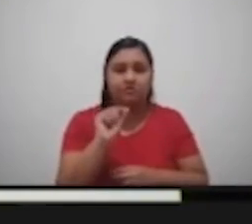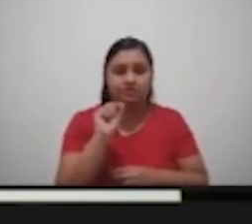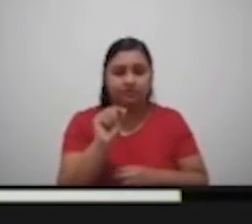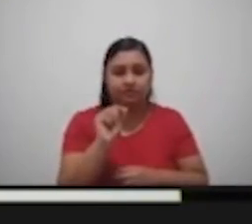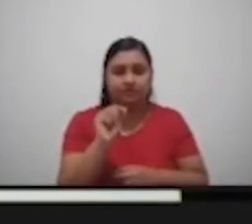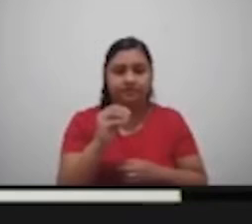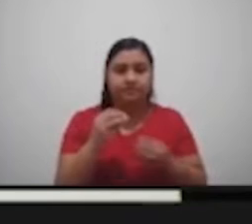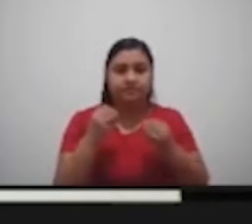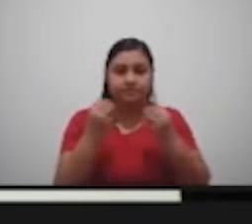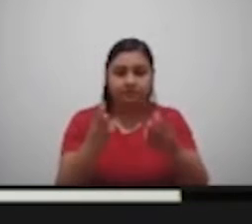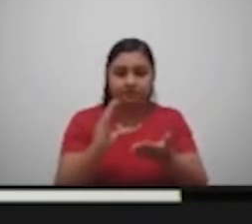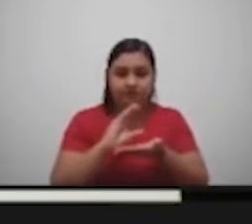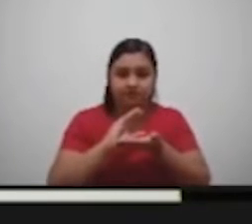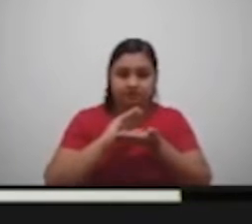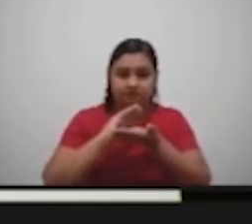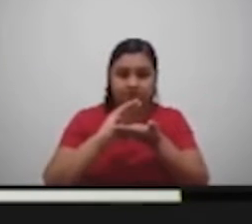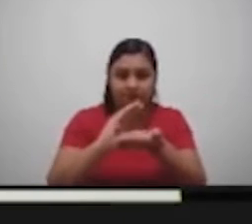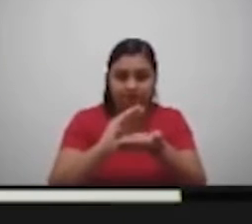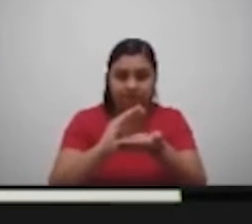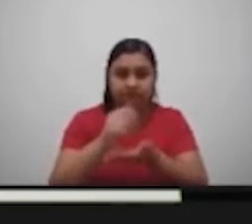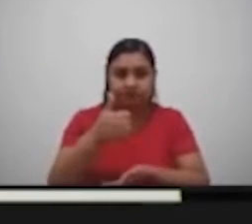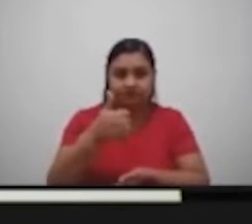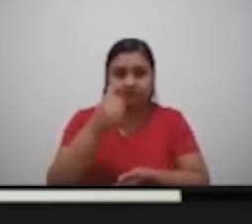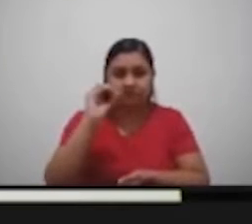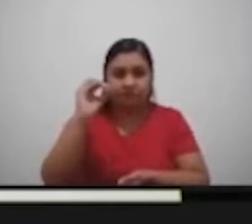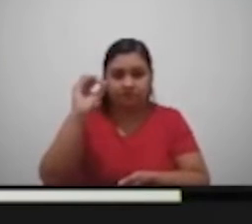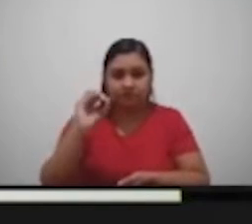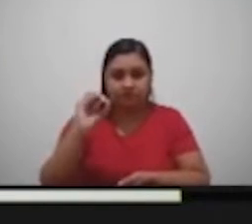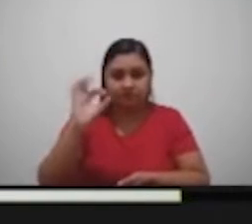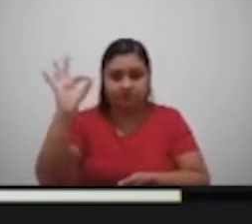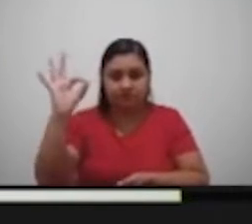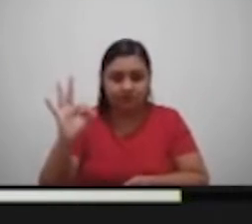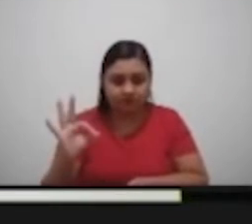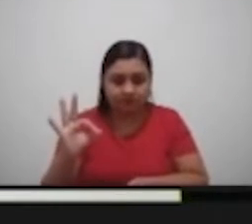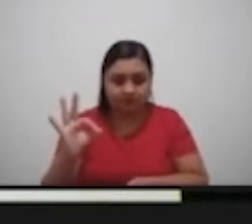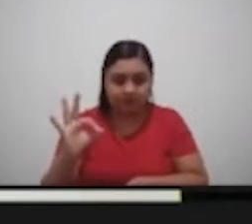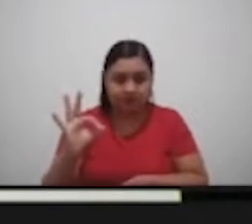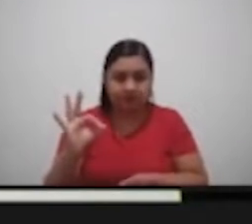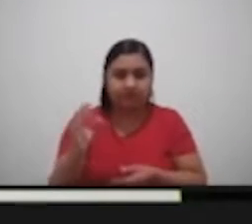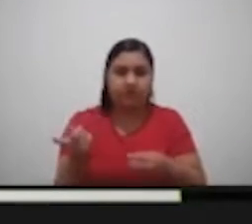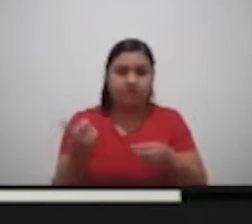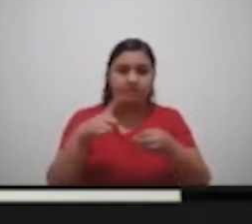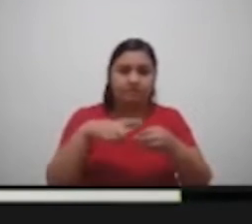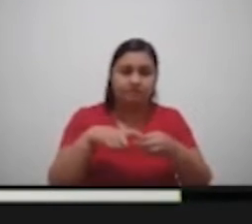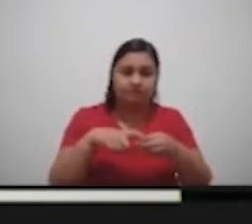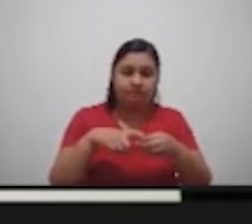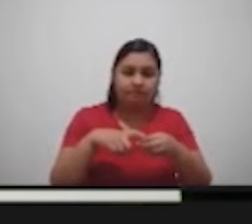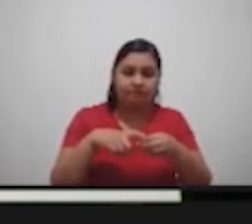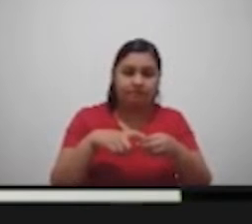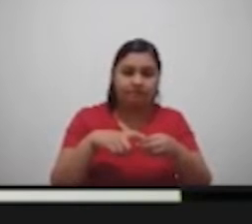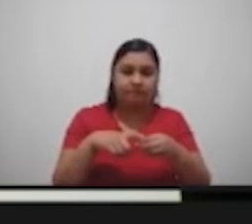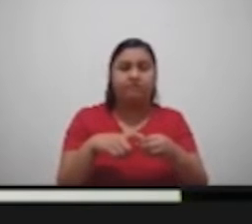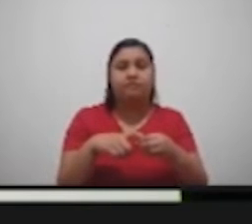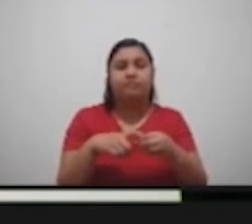deste crédito, os 60 bilhões de reais, retornem às contas de energia do